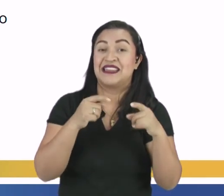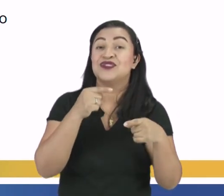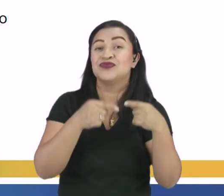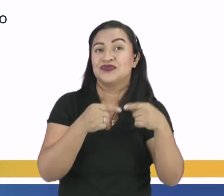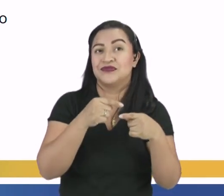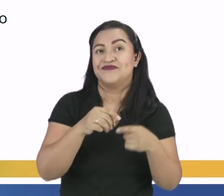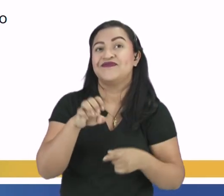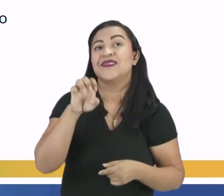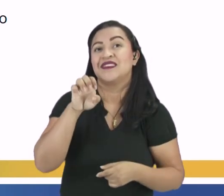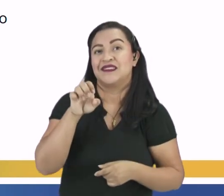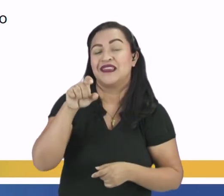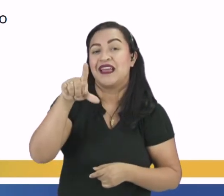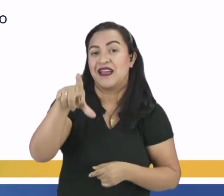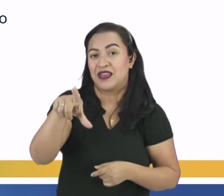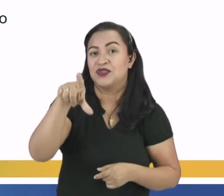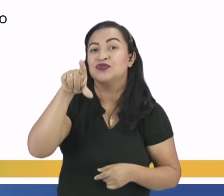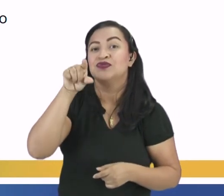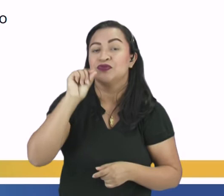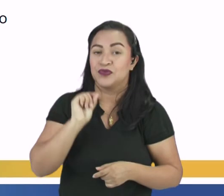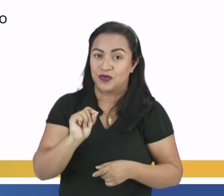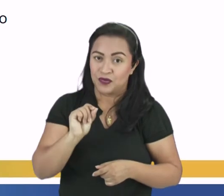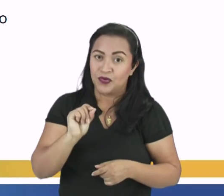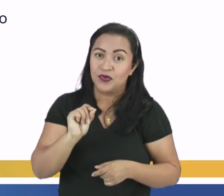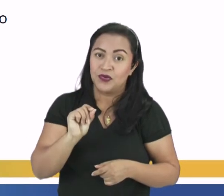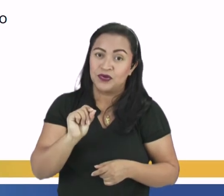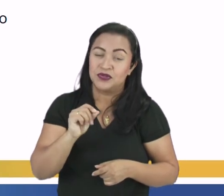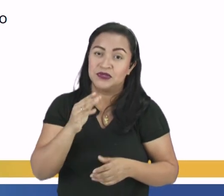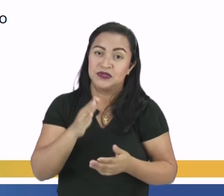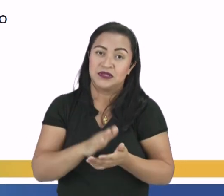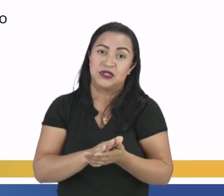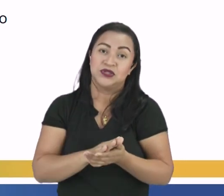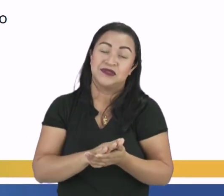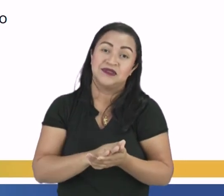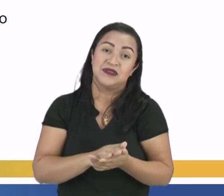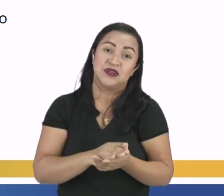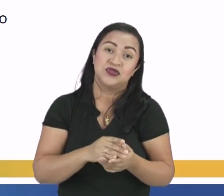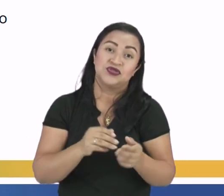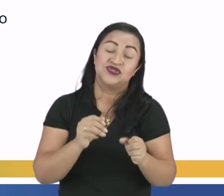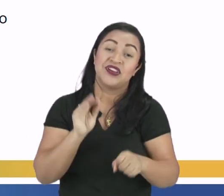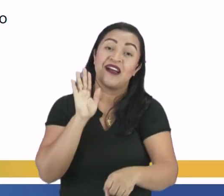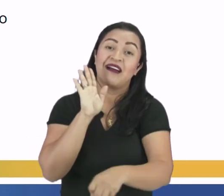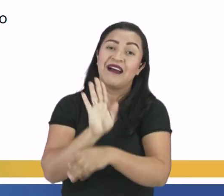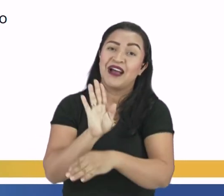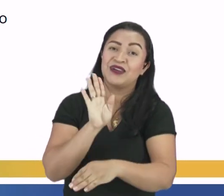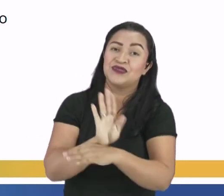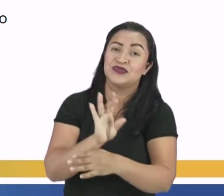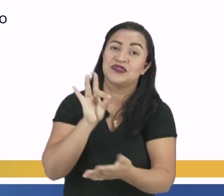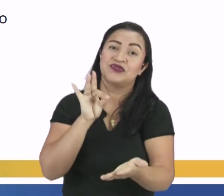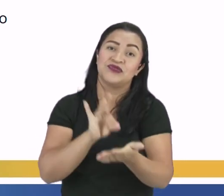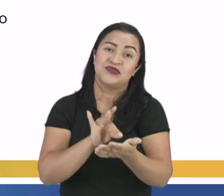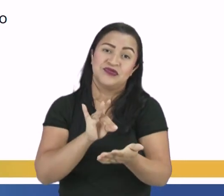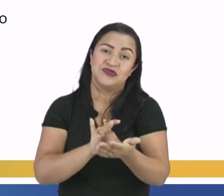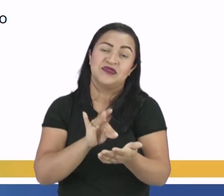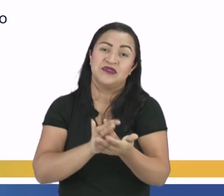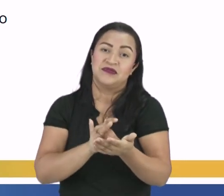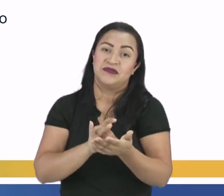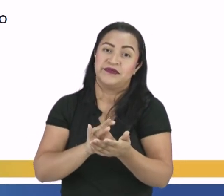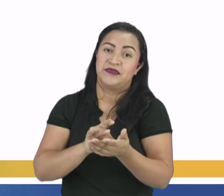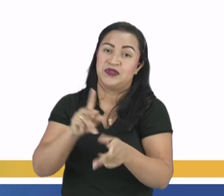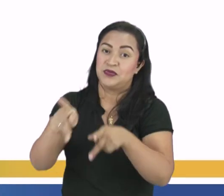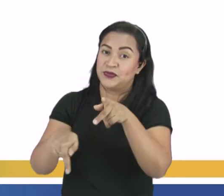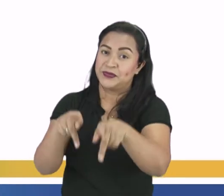Letra E, a escolha das prioridades no atendimento às reais necessidades da população, tá